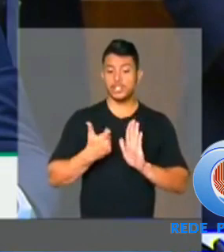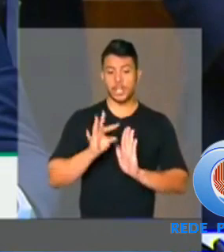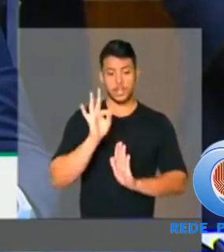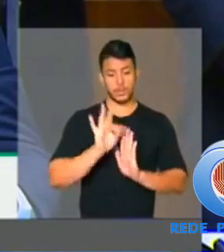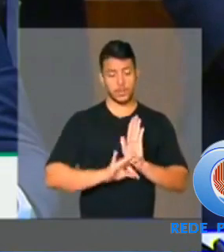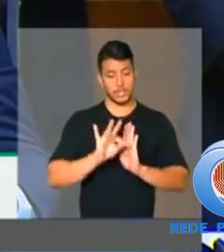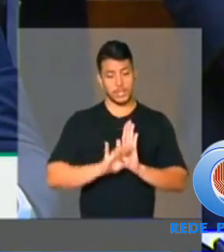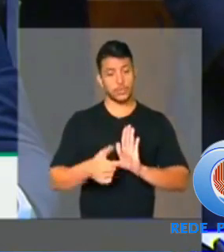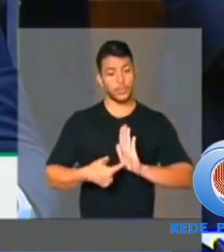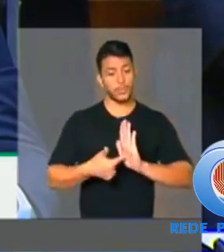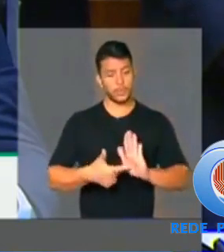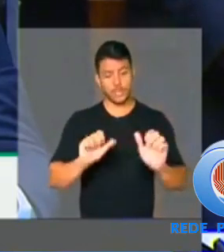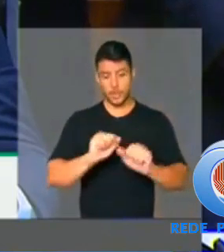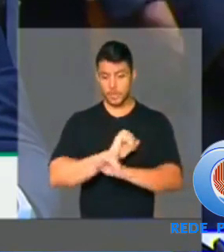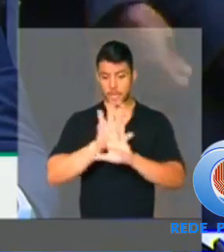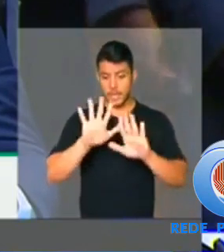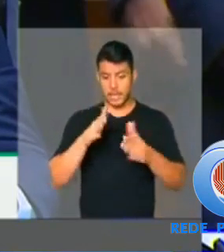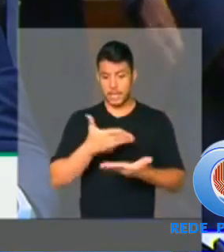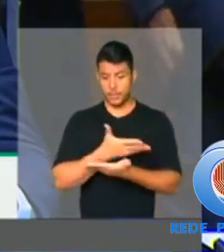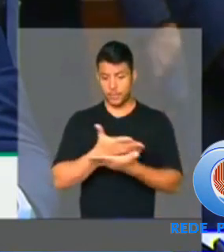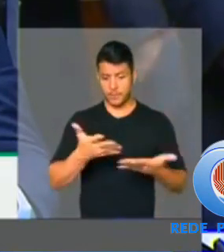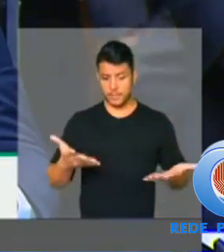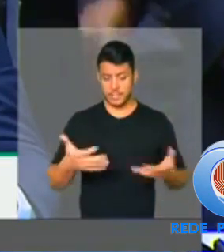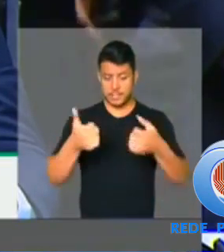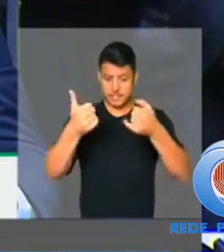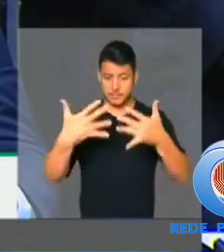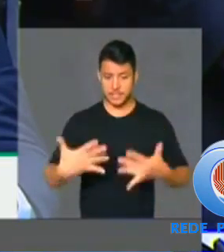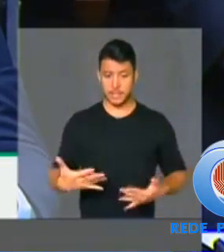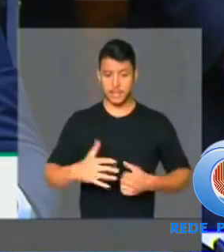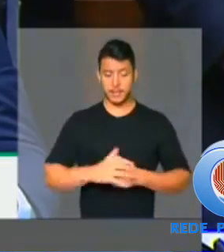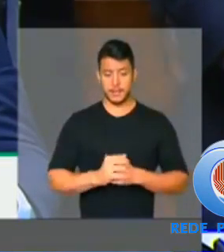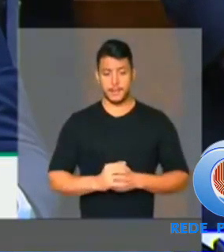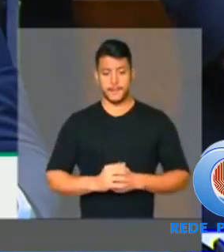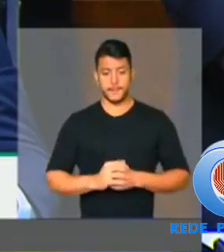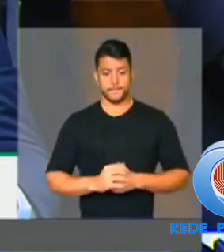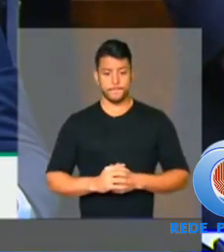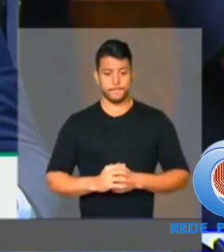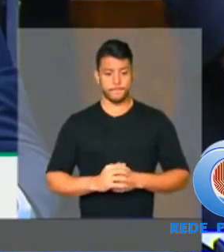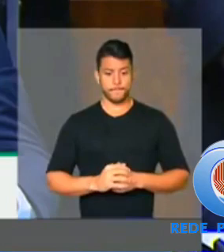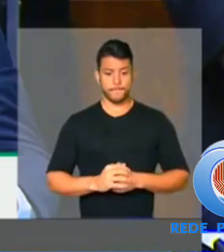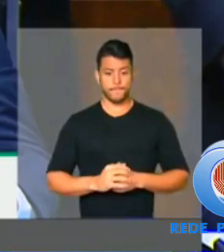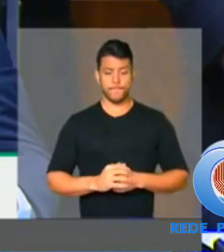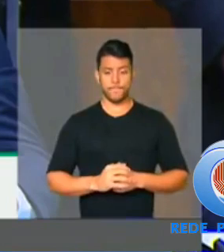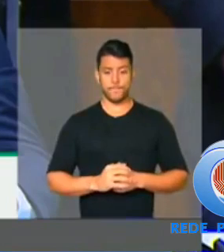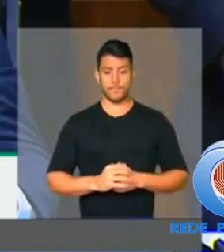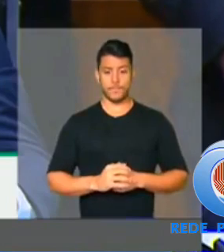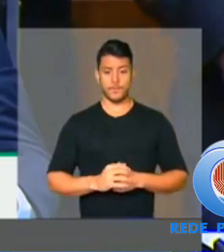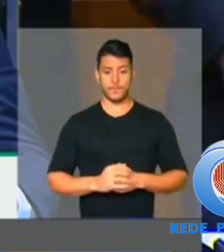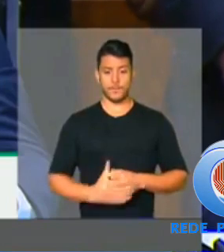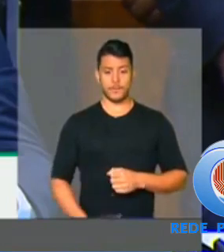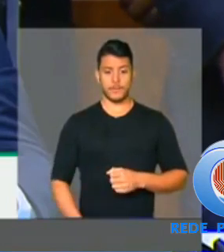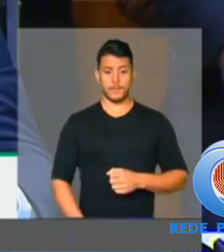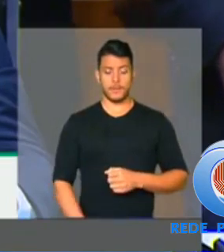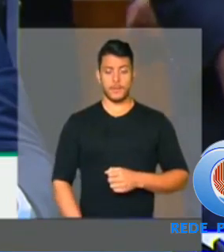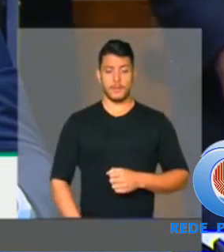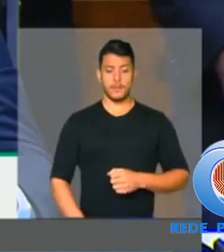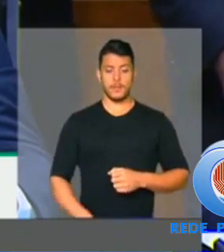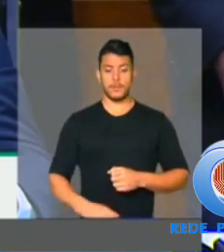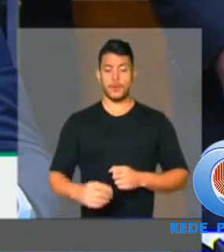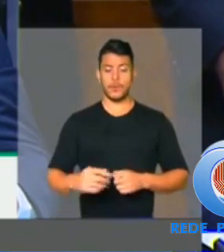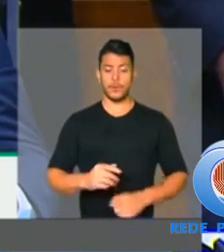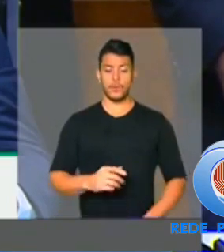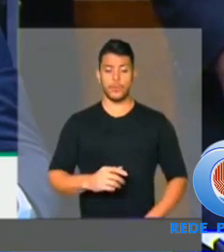Então, só para deixar mais de forma esclarecida, basicamente nós estamos, em relação ao PLV